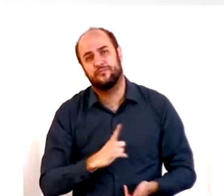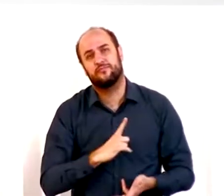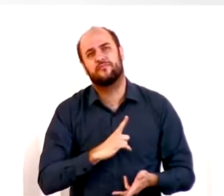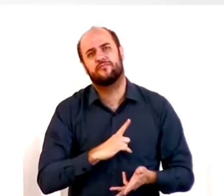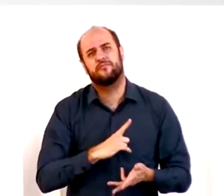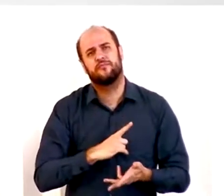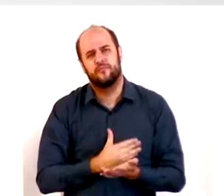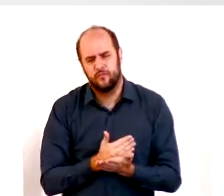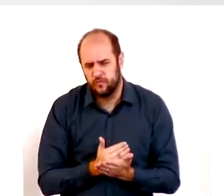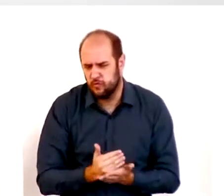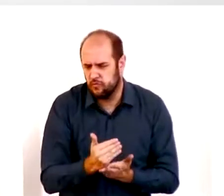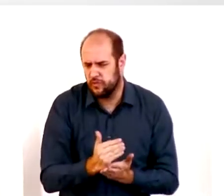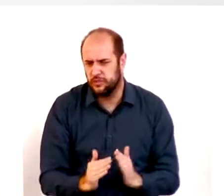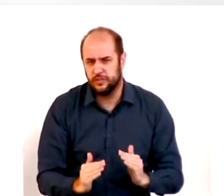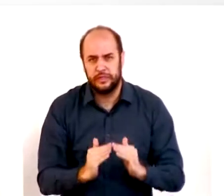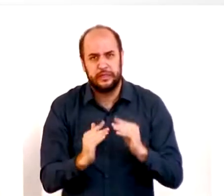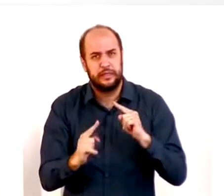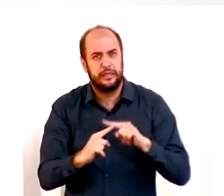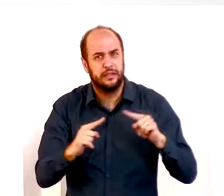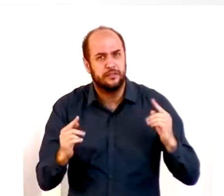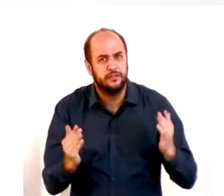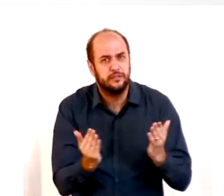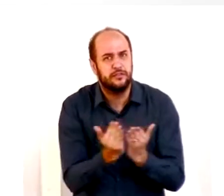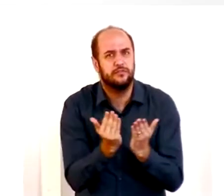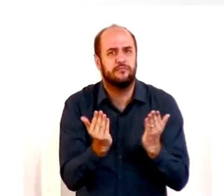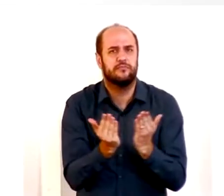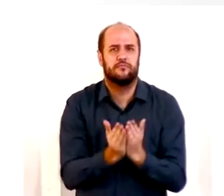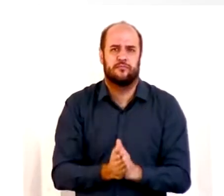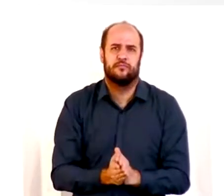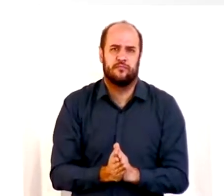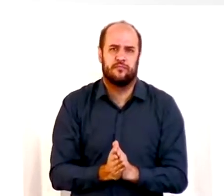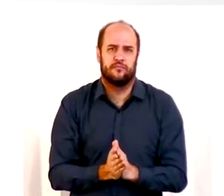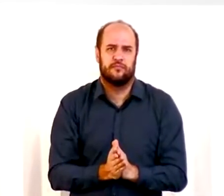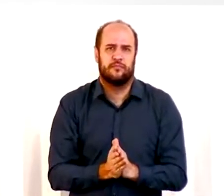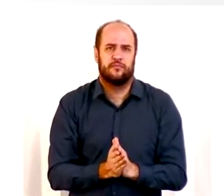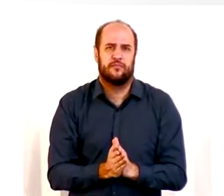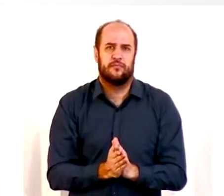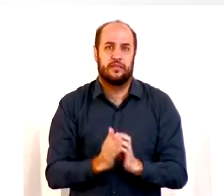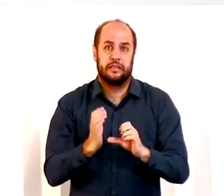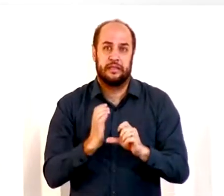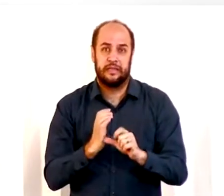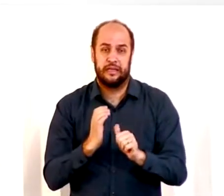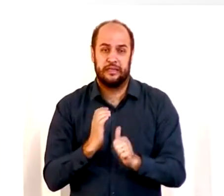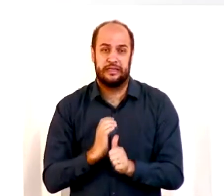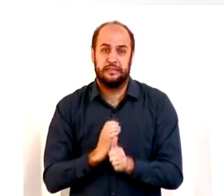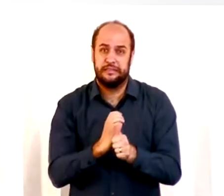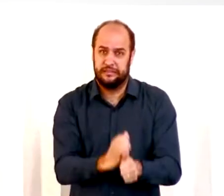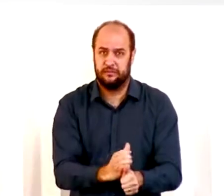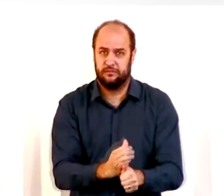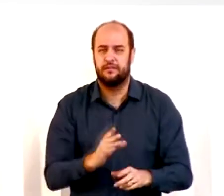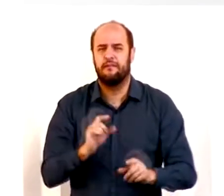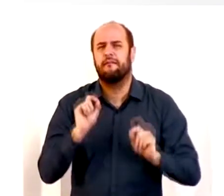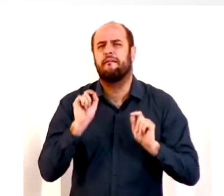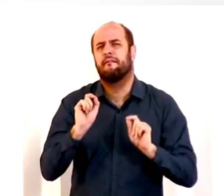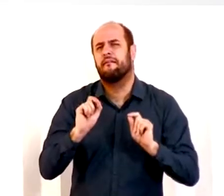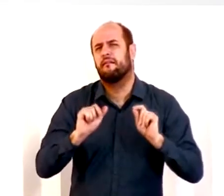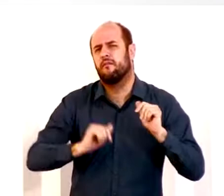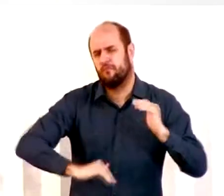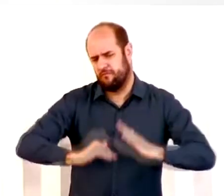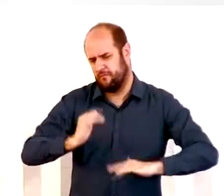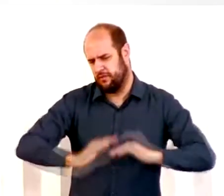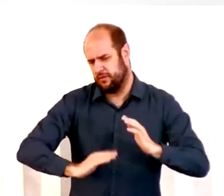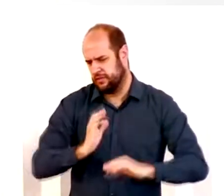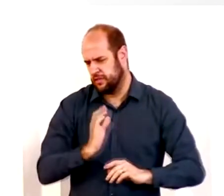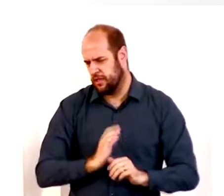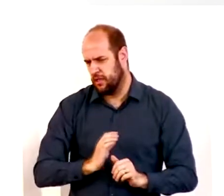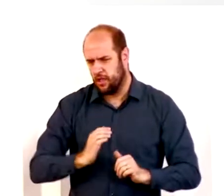nascimento da Igreja Cristã. E quem continuará essa obra? Quem fará dessa obra uma excelência